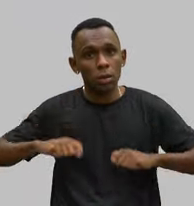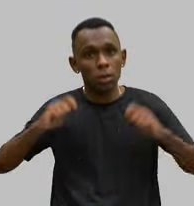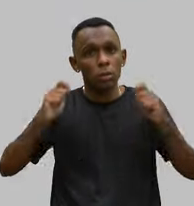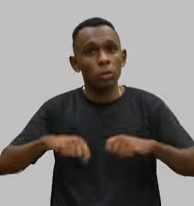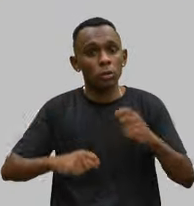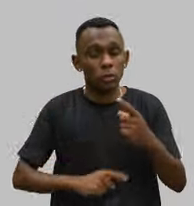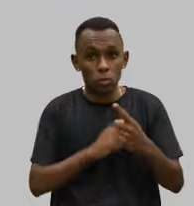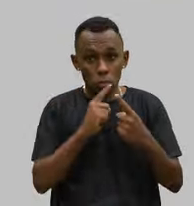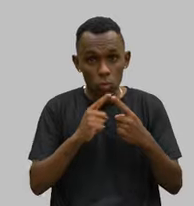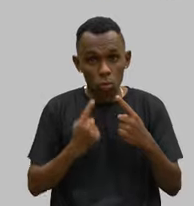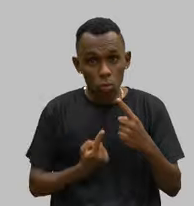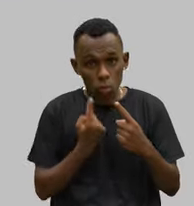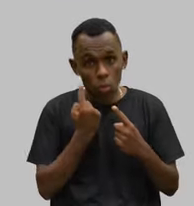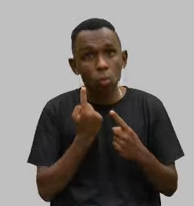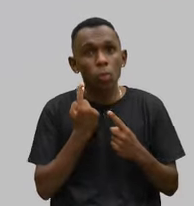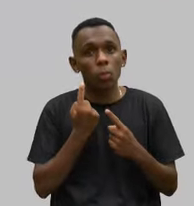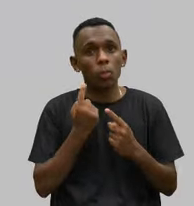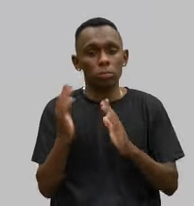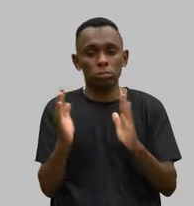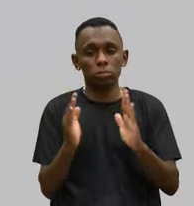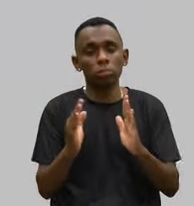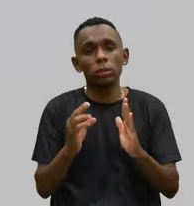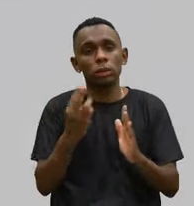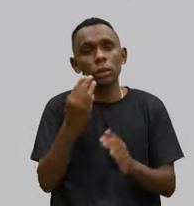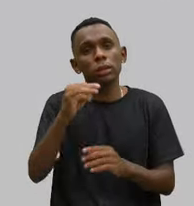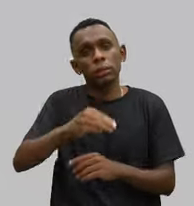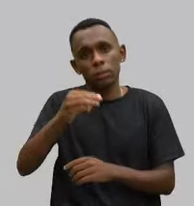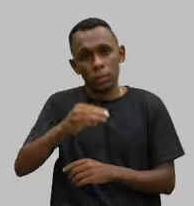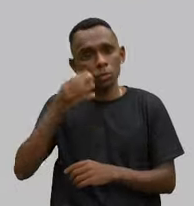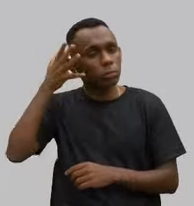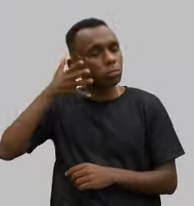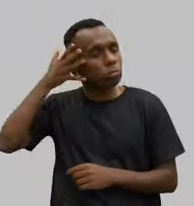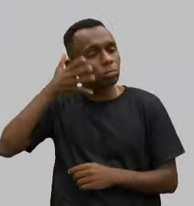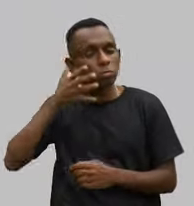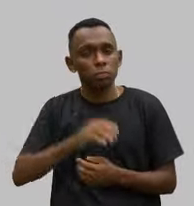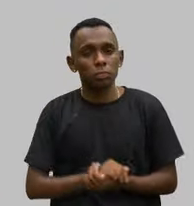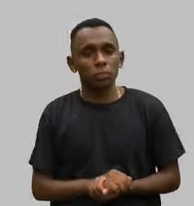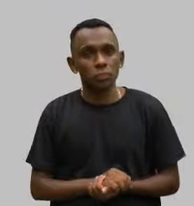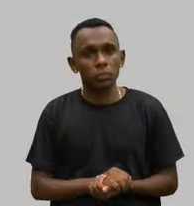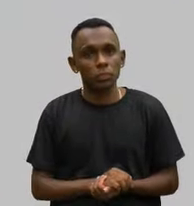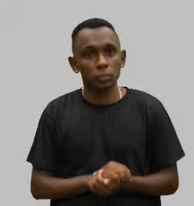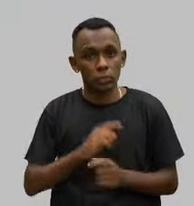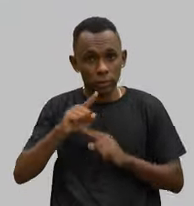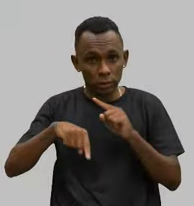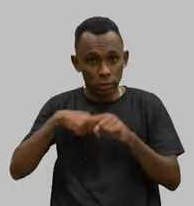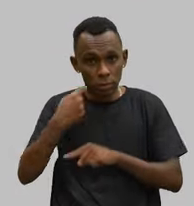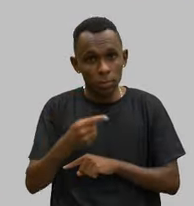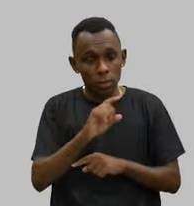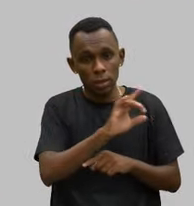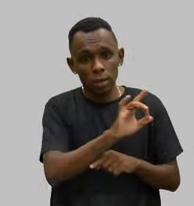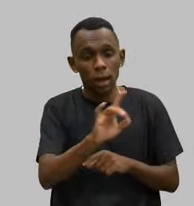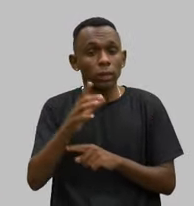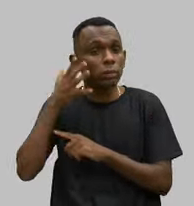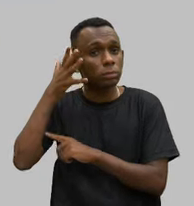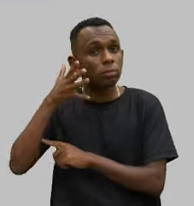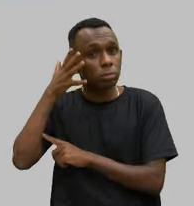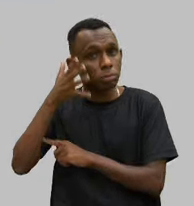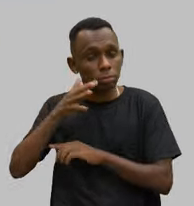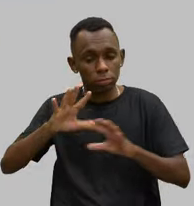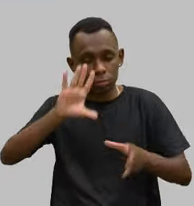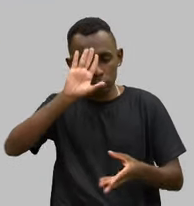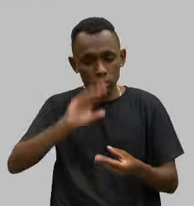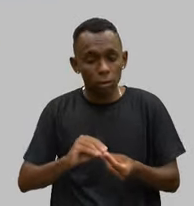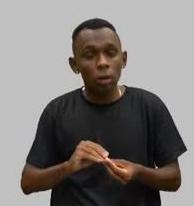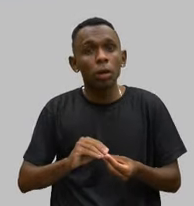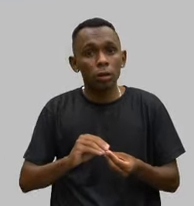interpelação pelo prazo de 3 minutos após cada interpelação a autoridade Estadual